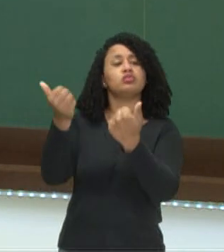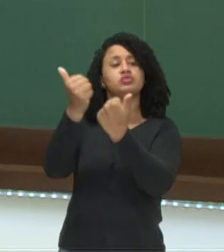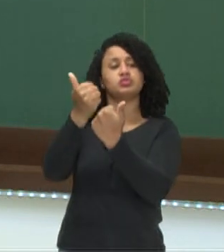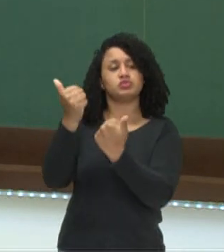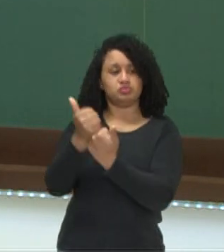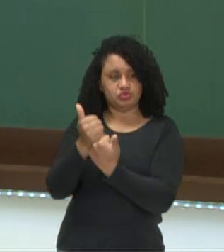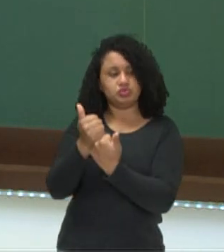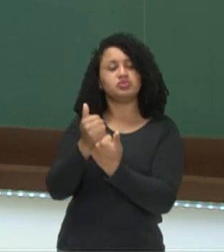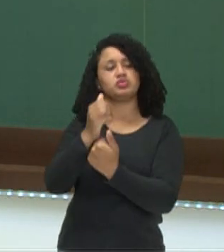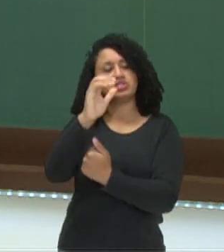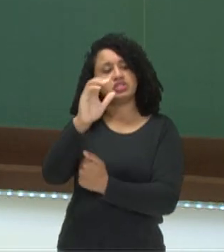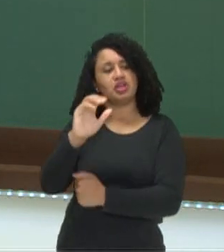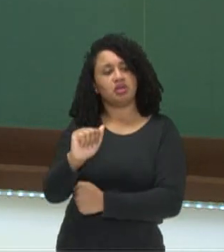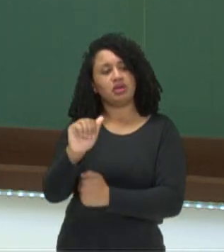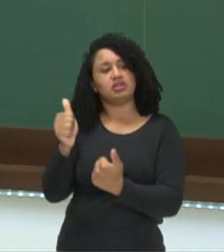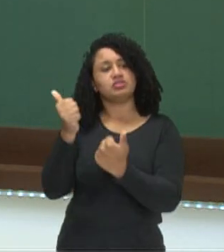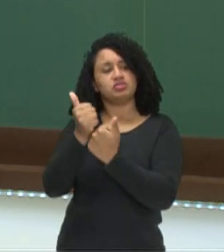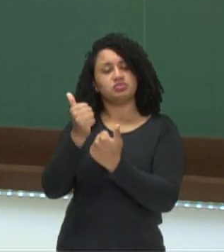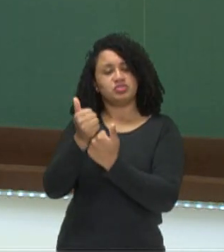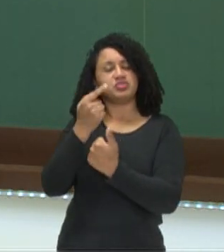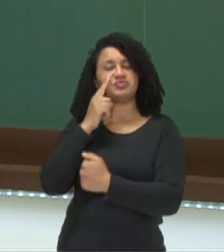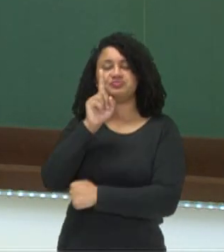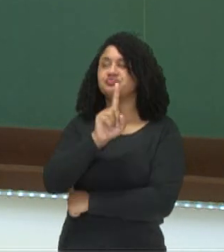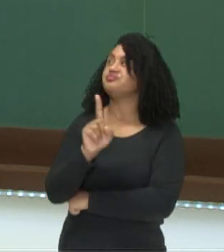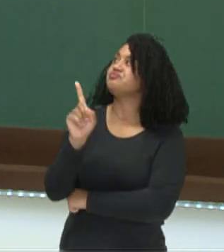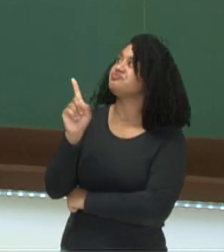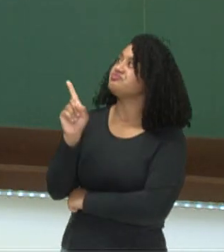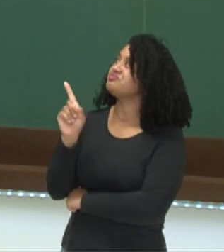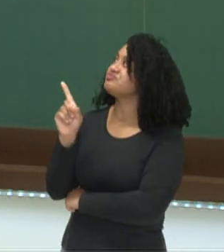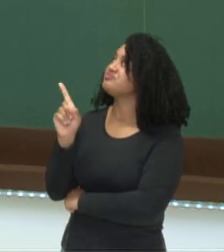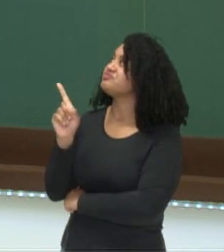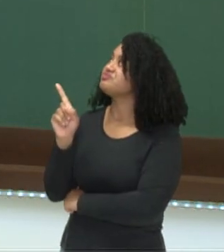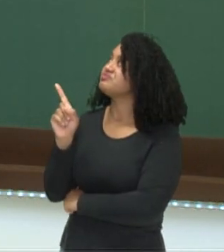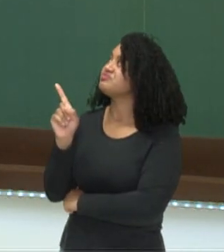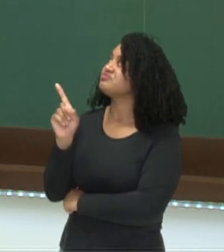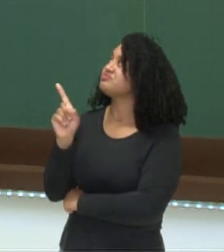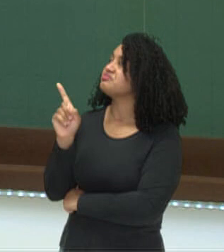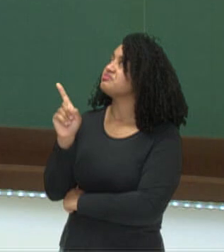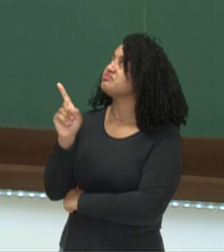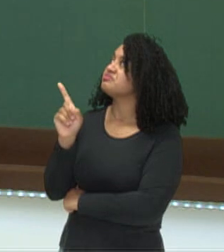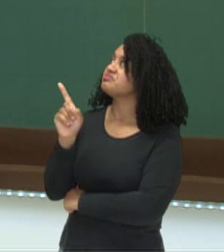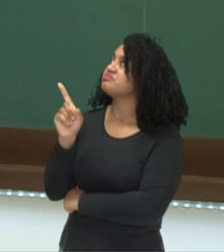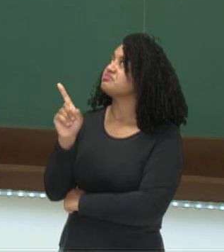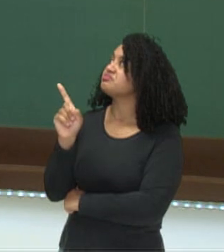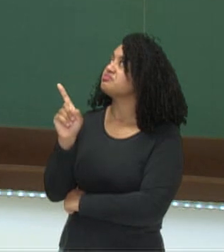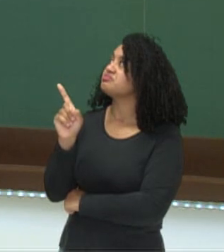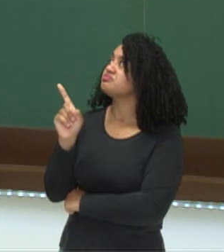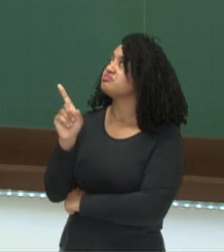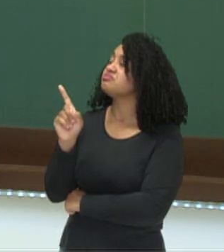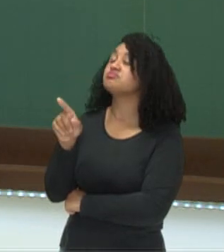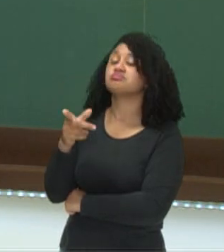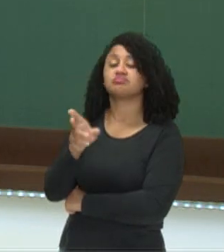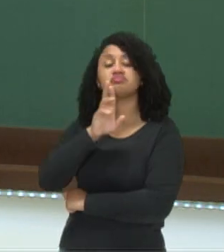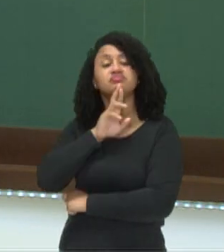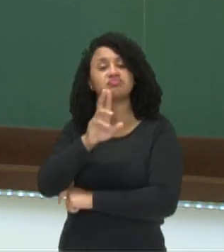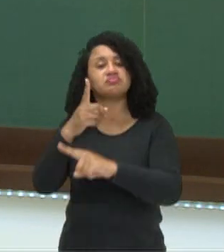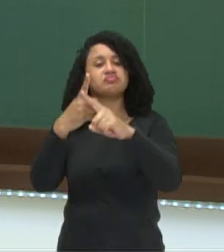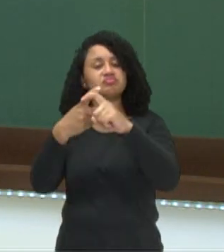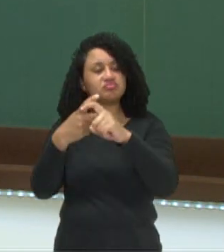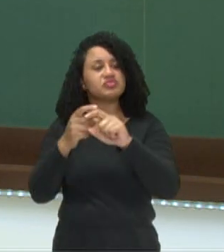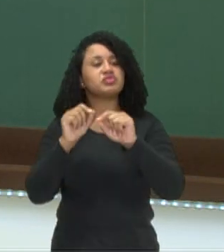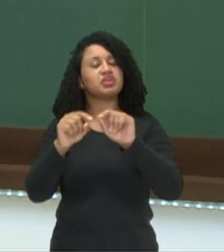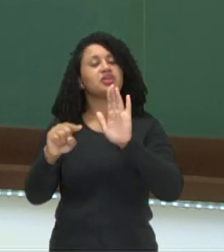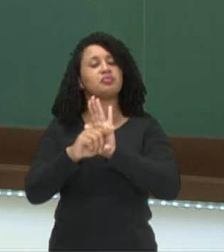sobre A. O C é menos 8. Menos 8 dividido por 1, menos 8. Consegui o produto das